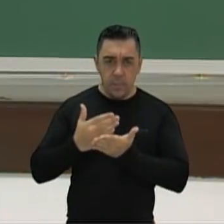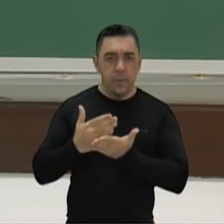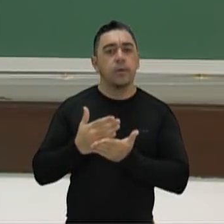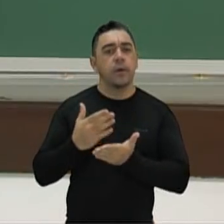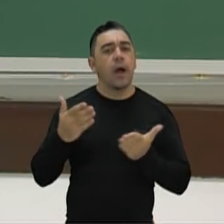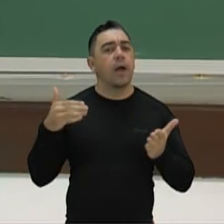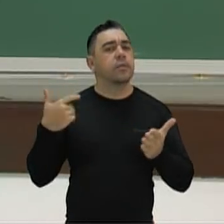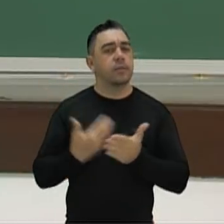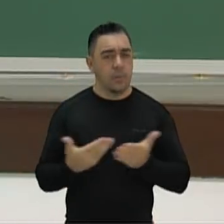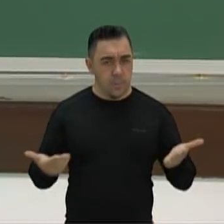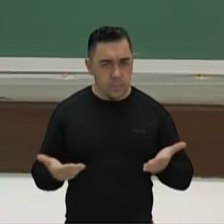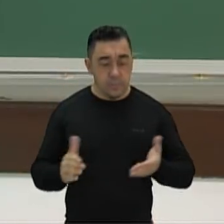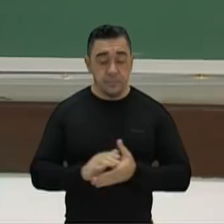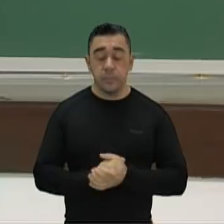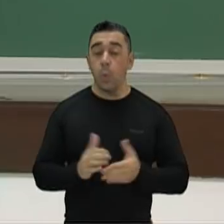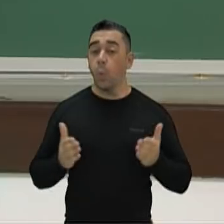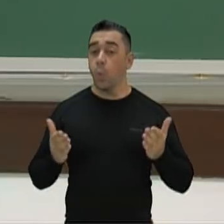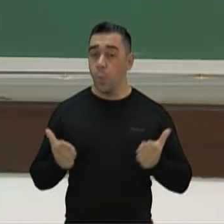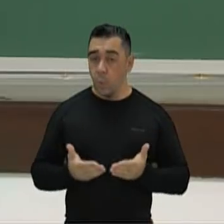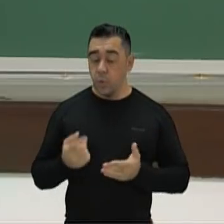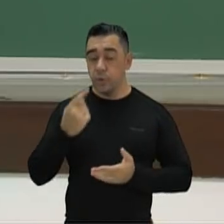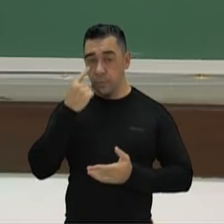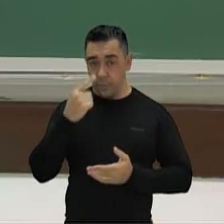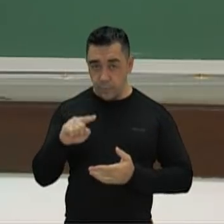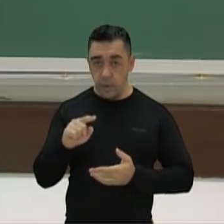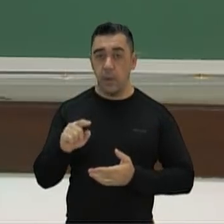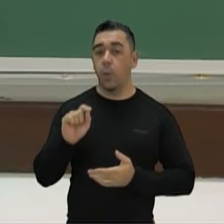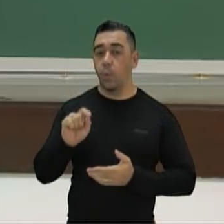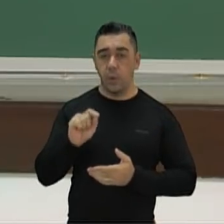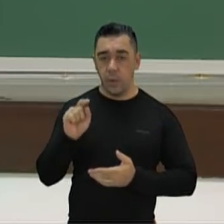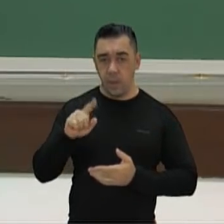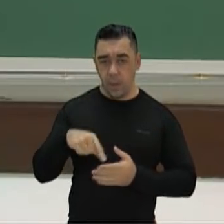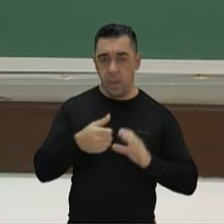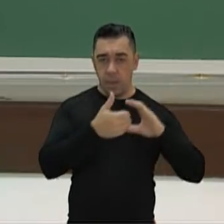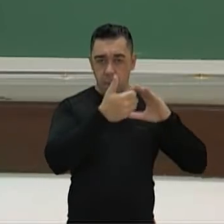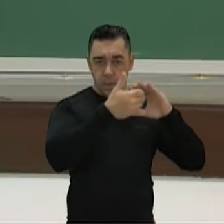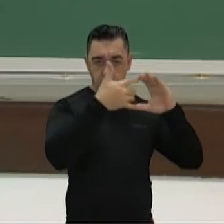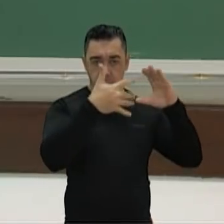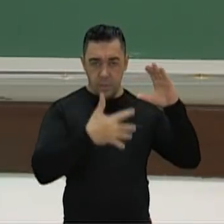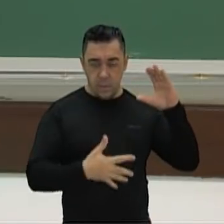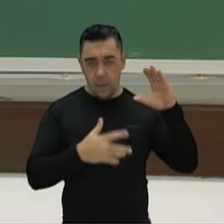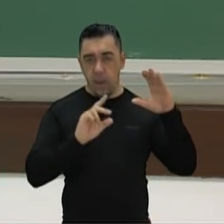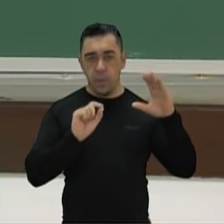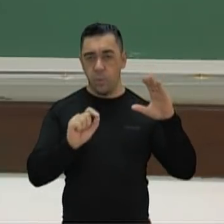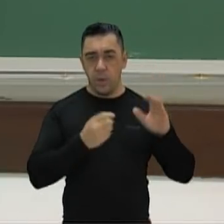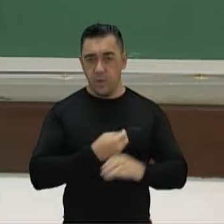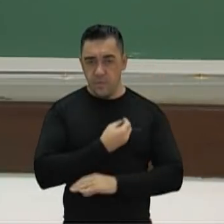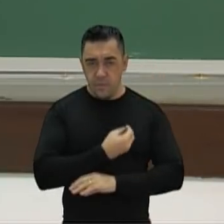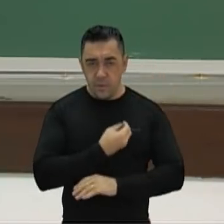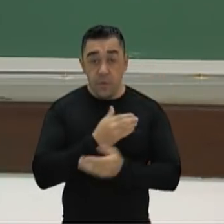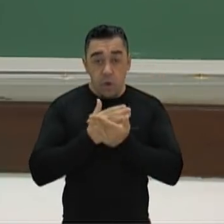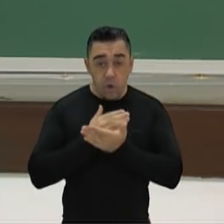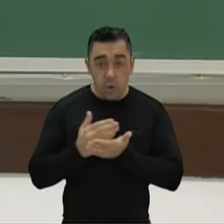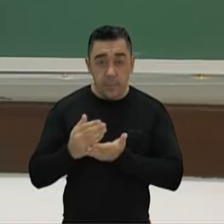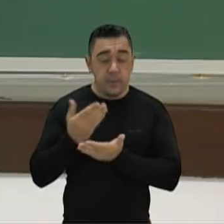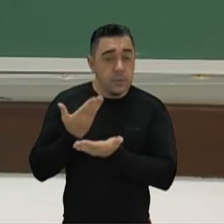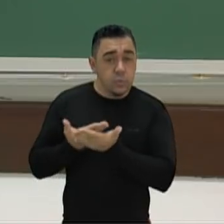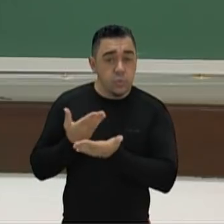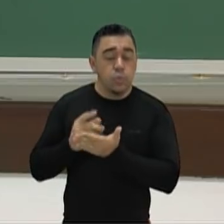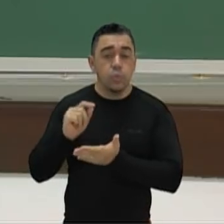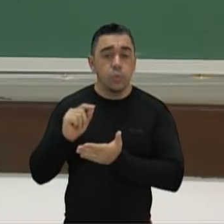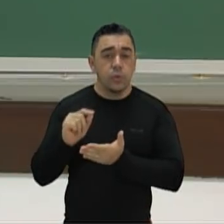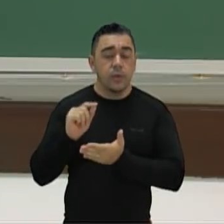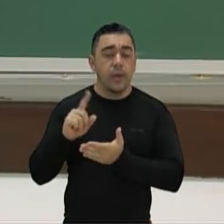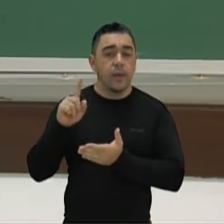até o momento. Hoje nós vamos rever aquela aula sobre as características dos seres vivos e iniciar o estudo das